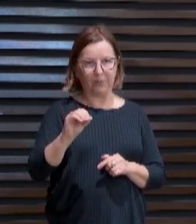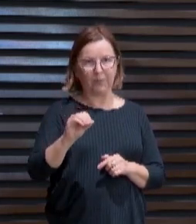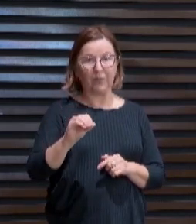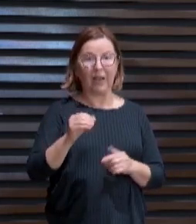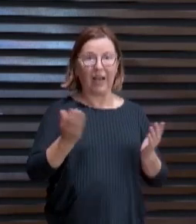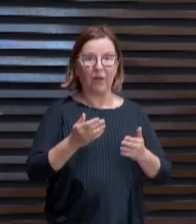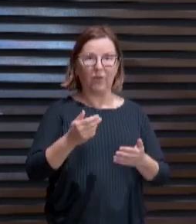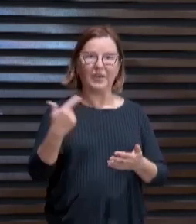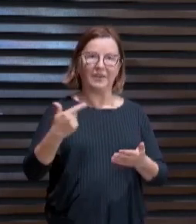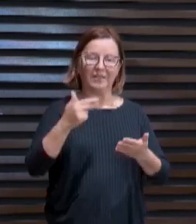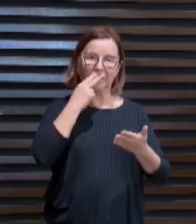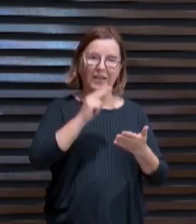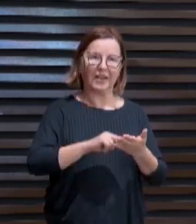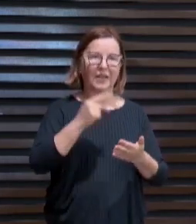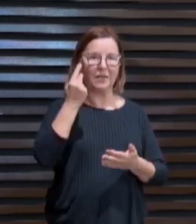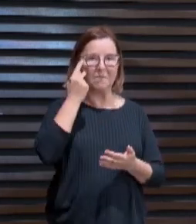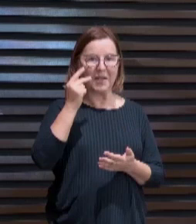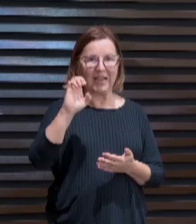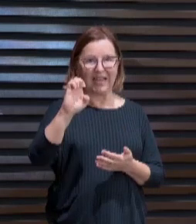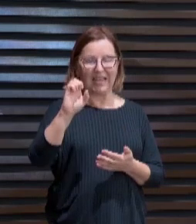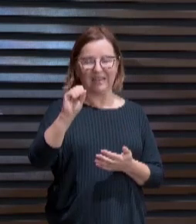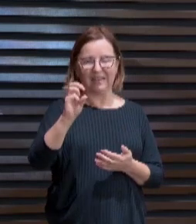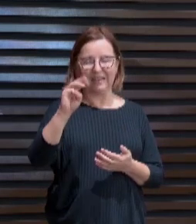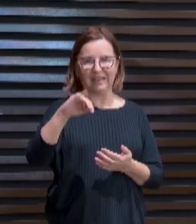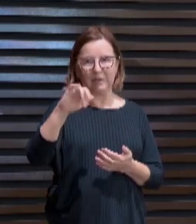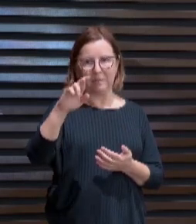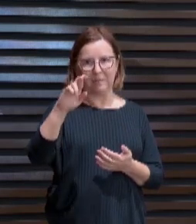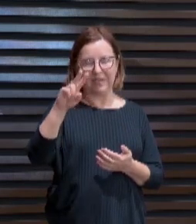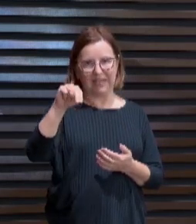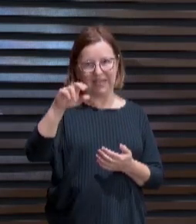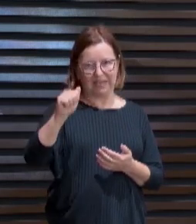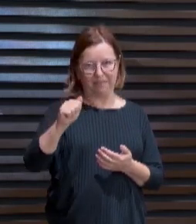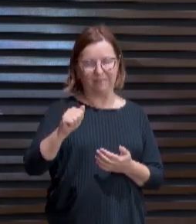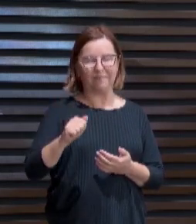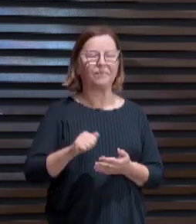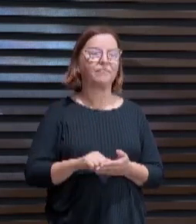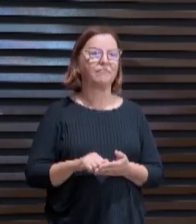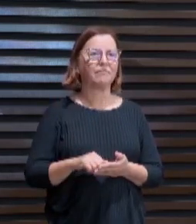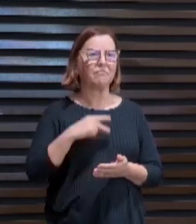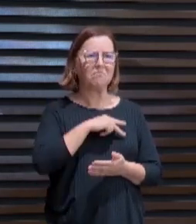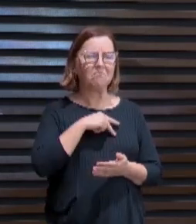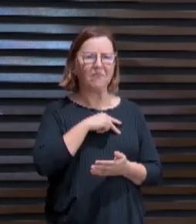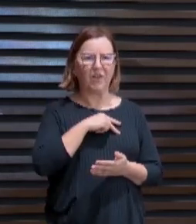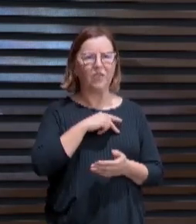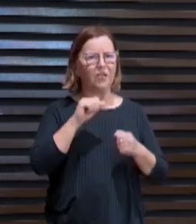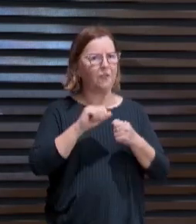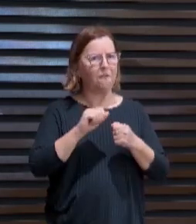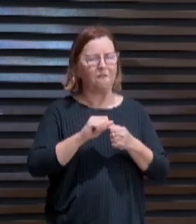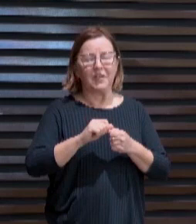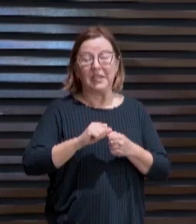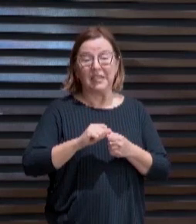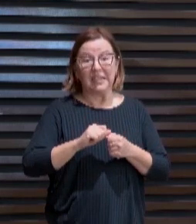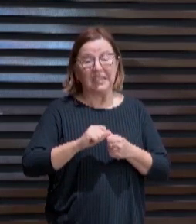vimos anteriormente, na sua segunda viagem missionária, Paulo ele fez 3 grandes viagens, ele deve ter feito outras que